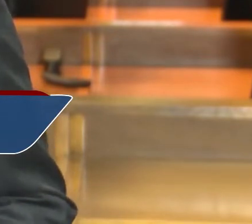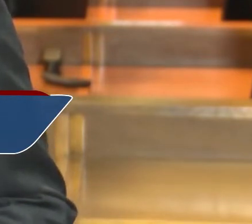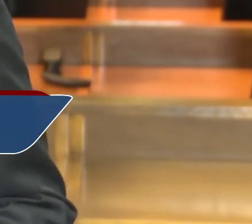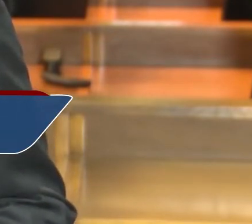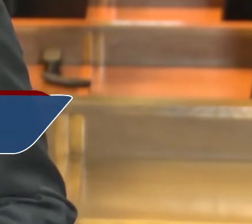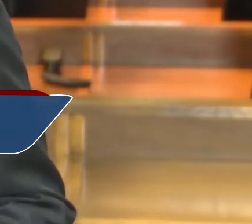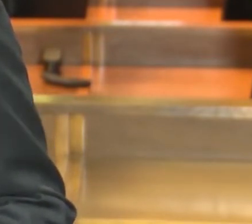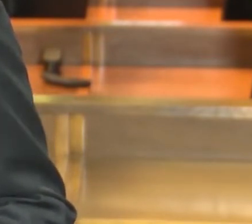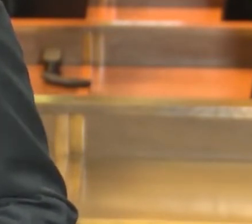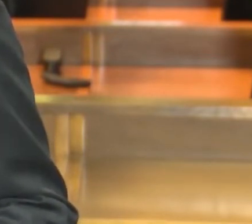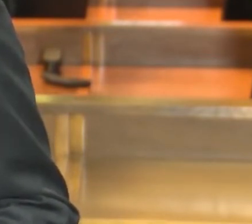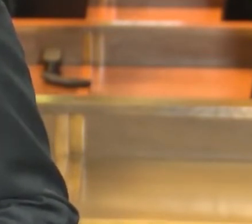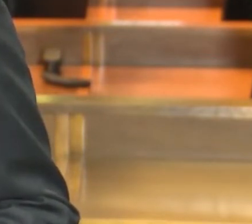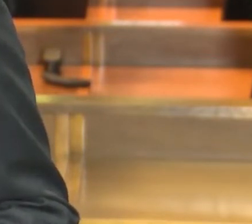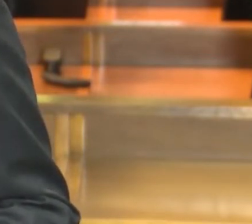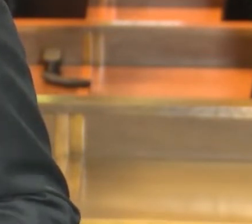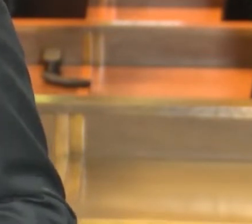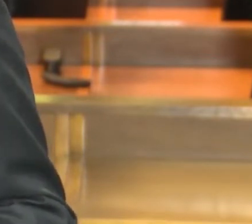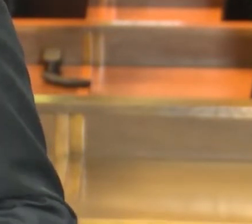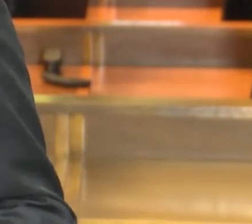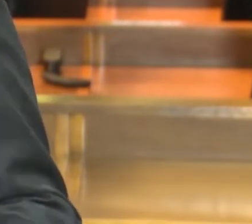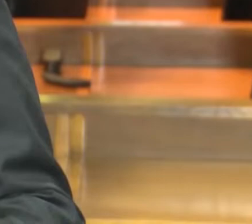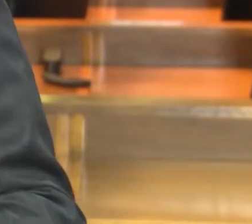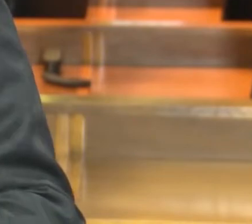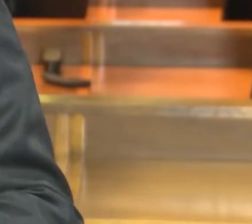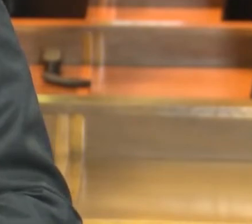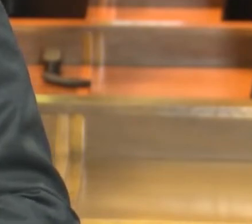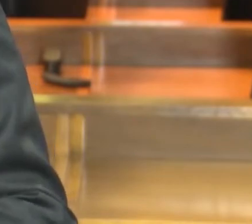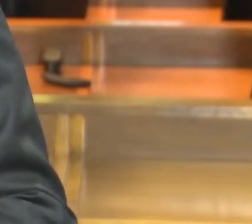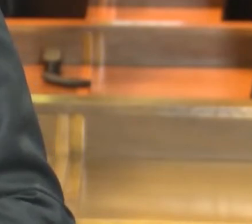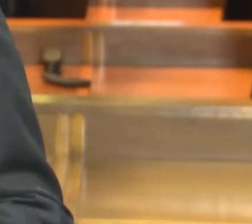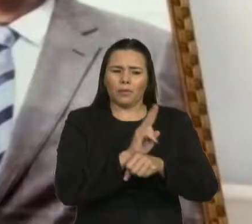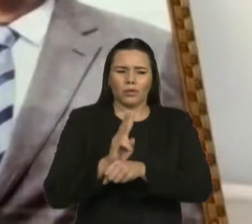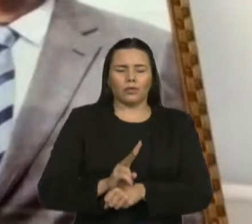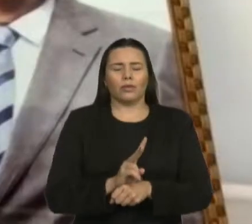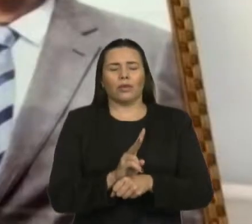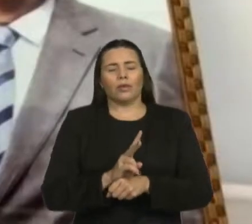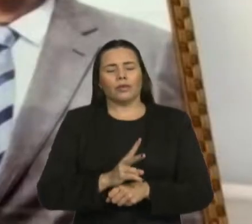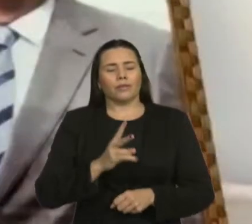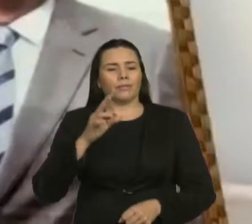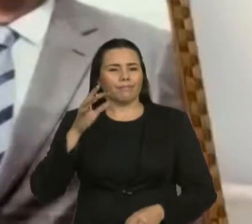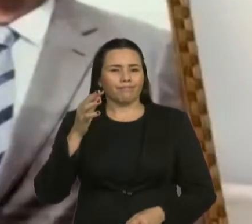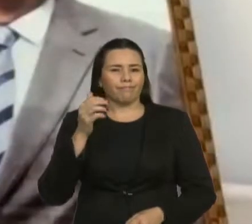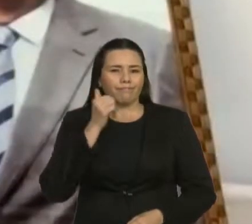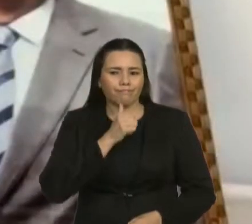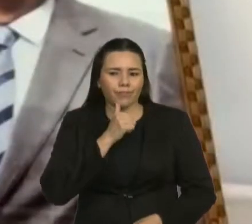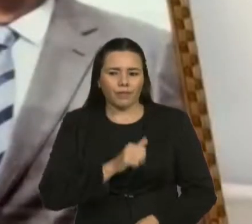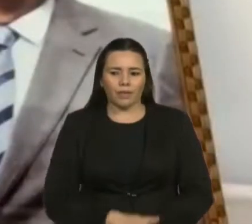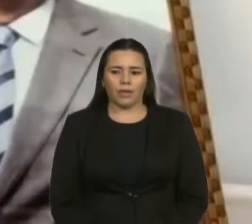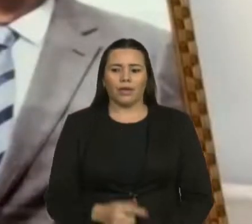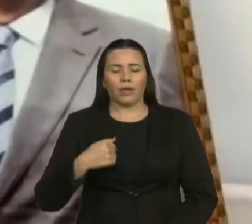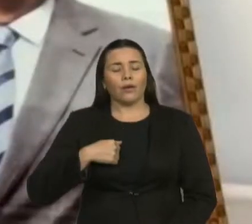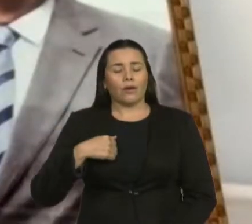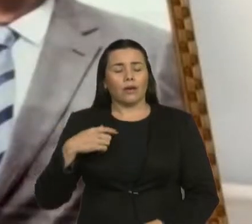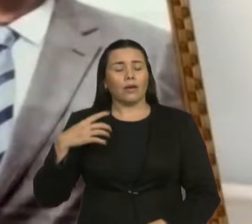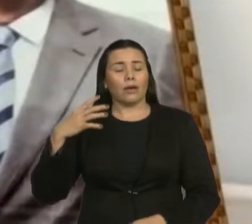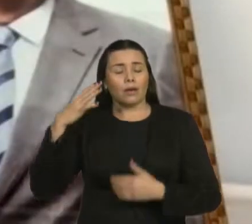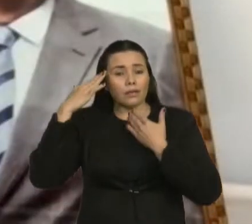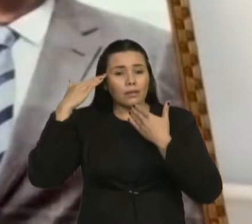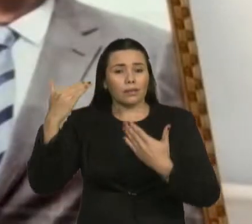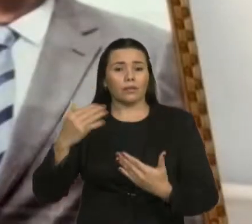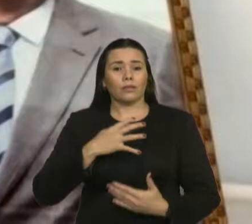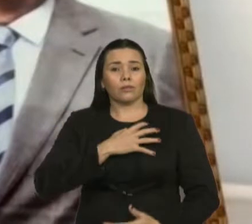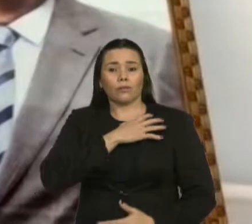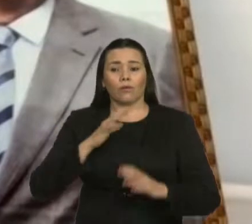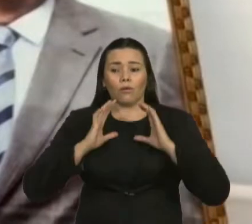movimentada aqui no Parlamento Maranhense. A deputada doutora Cleide Coutinho usou seu tempo durante o pequeno expediente para